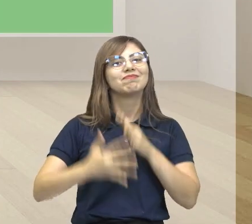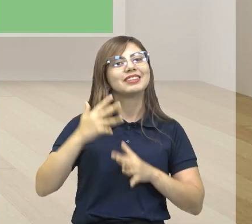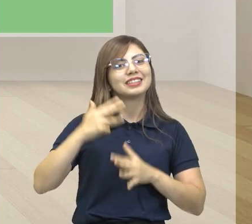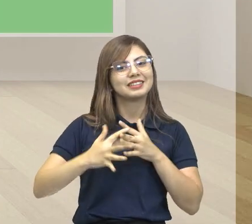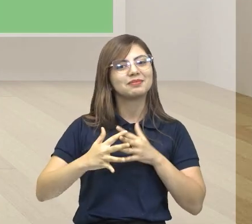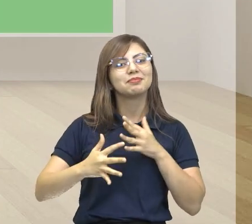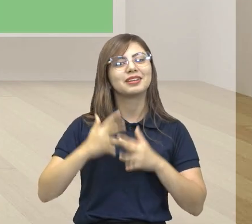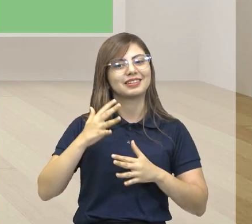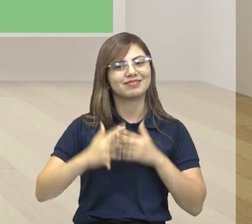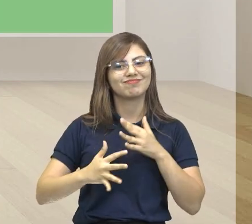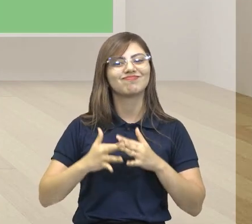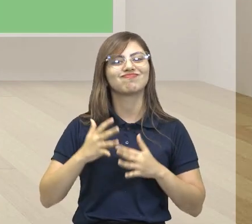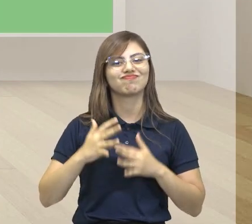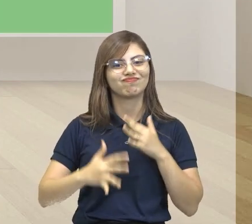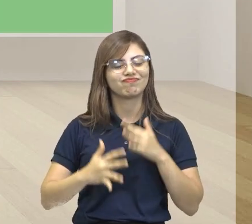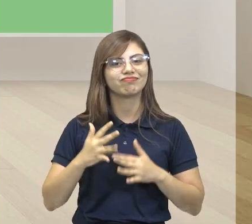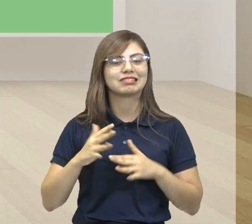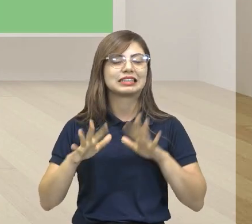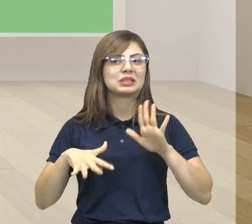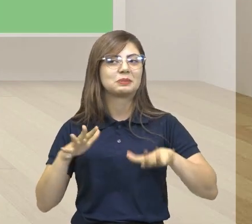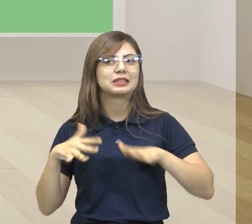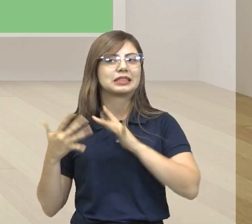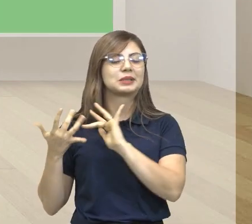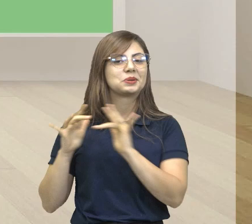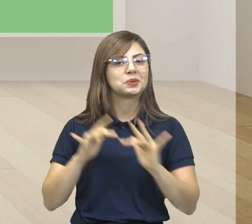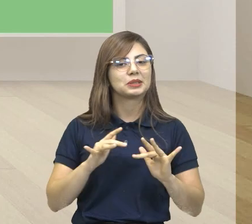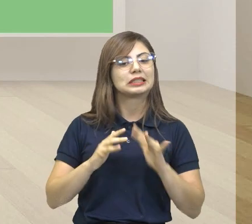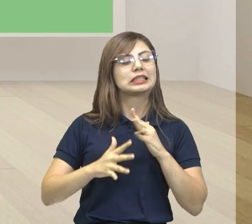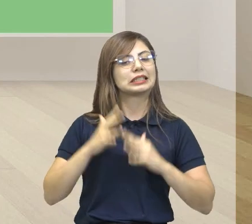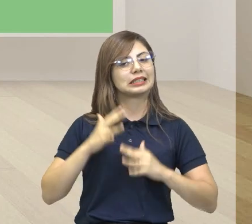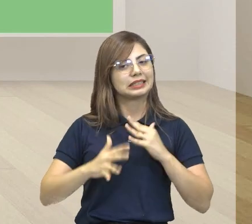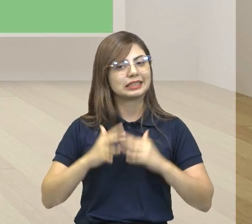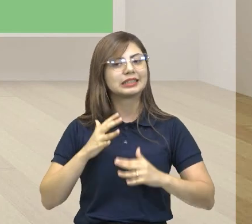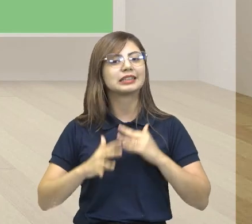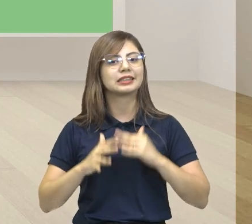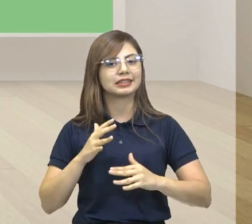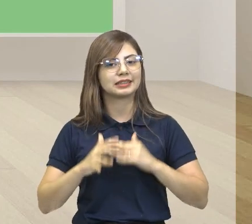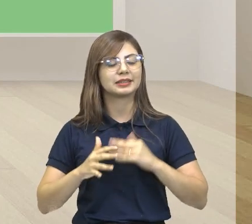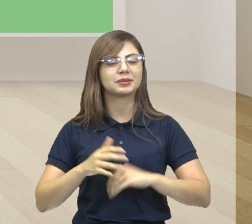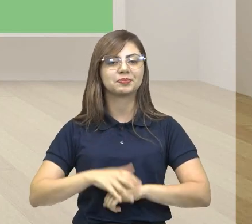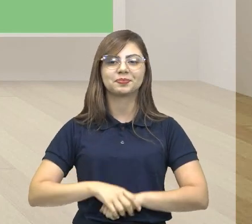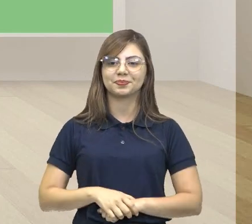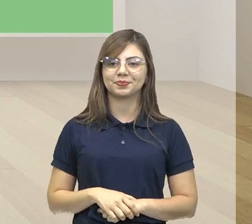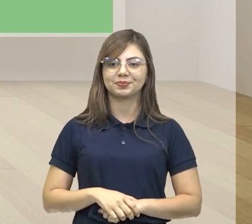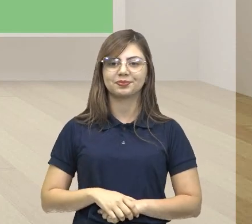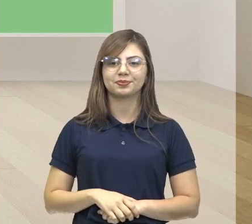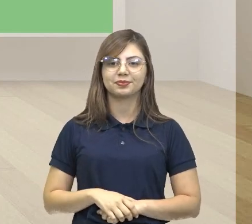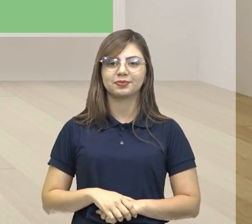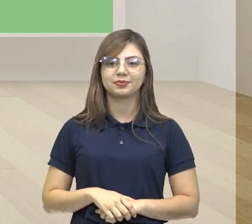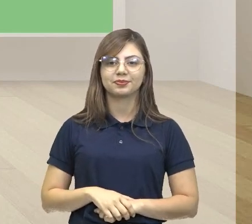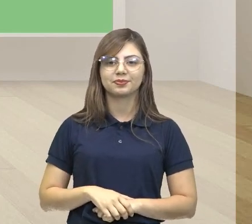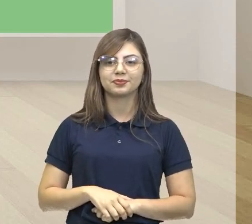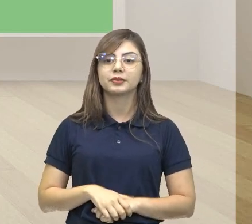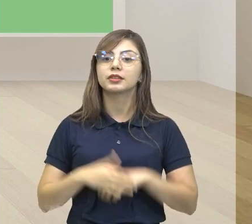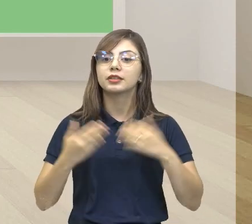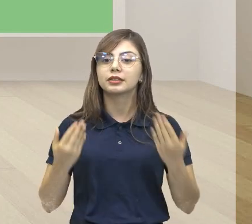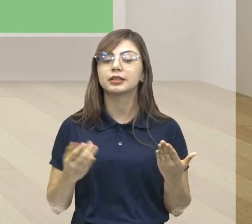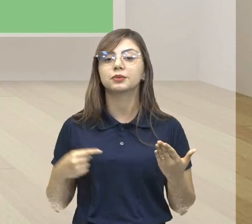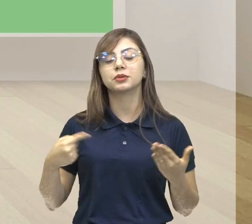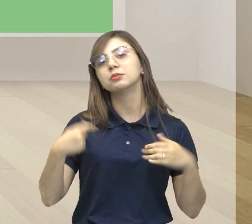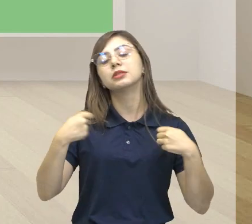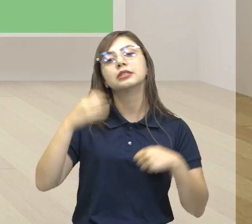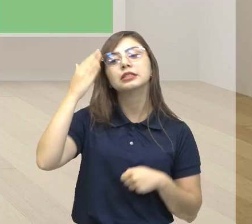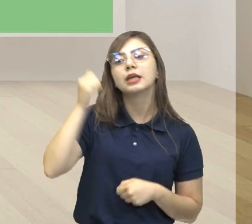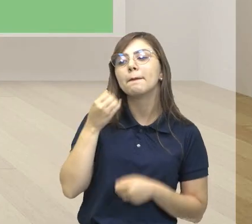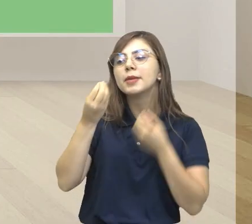ela. Mas, a depender do contexto, isso pode gerar um pouquinho de dificuldade. Tá certo? Então, conhecer o nosso